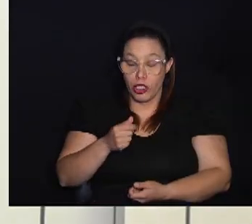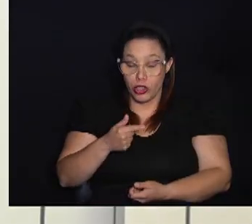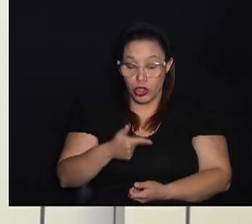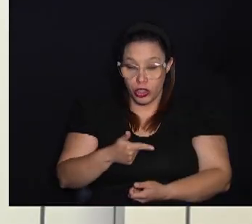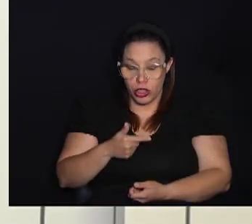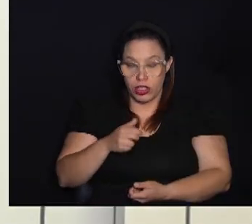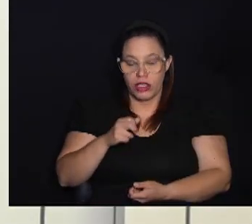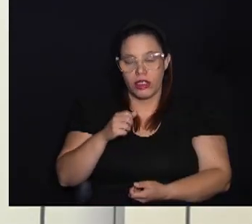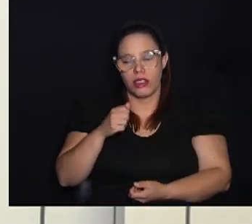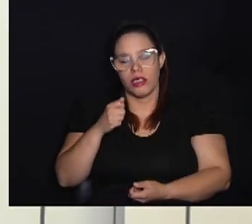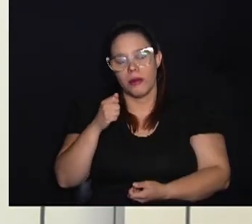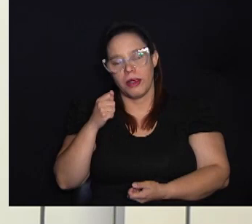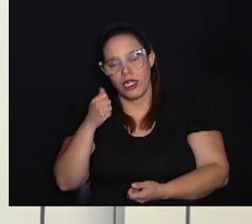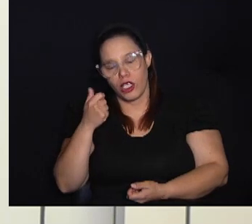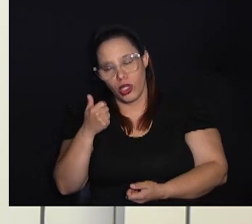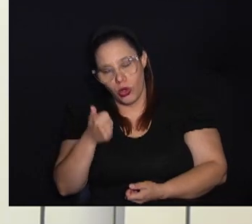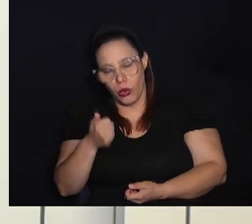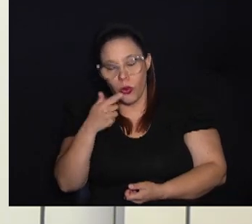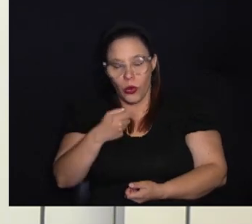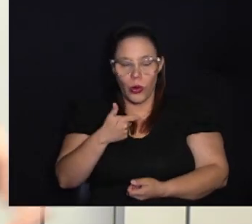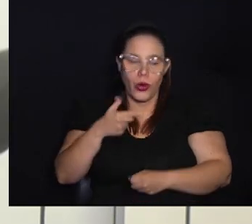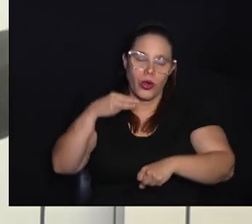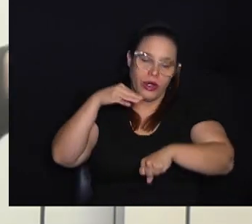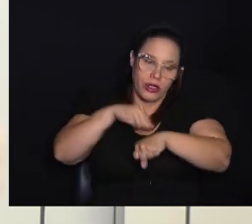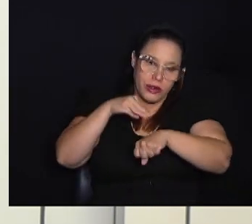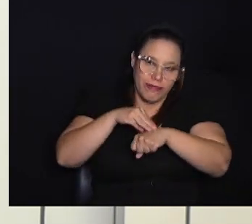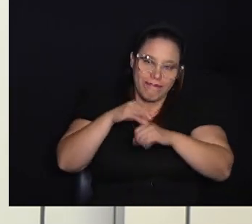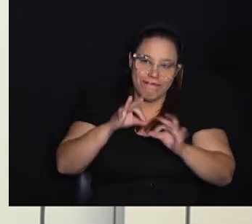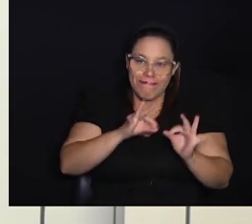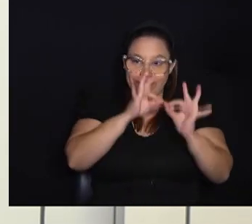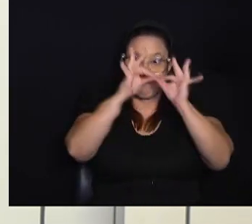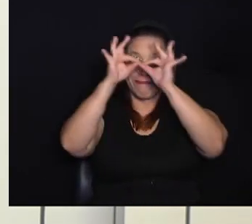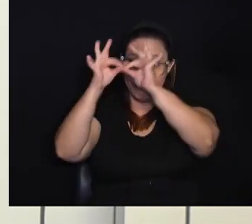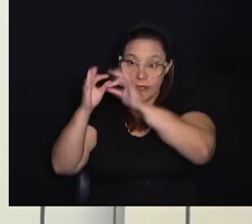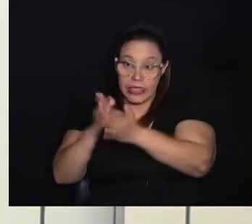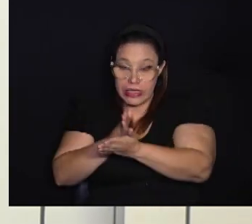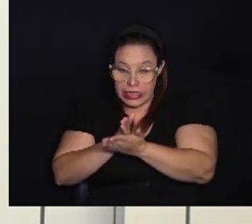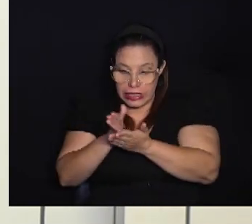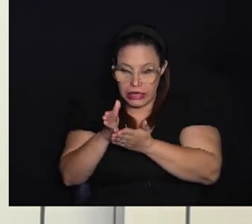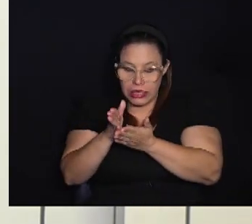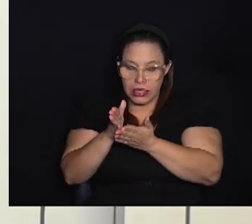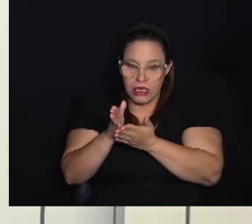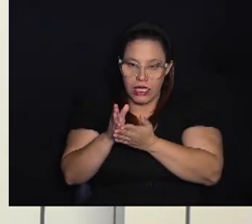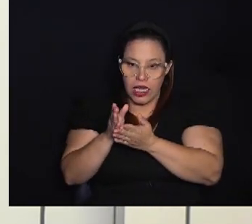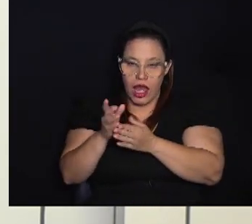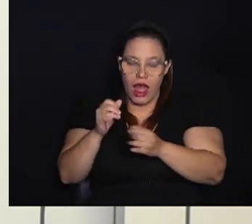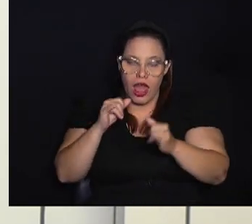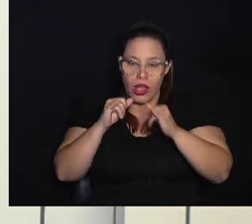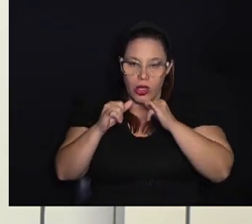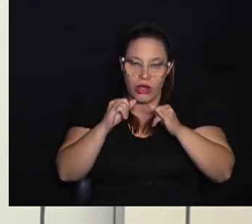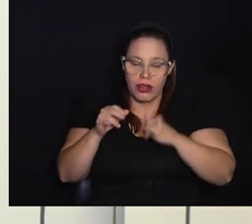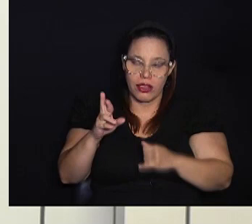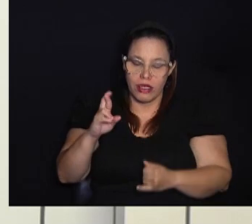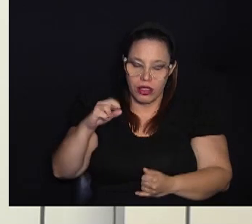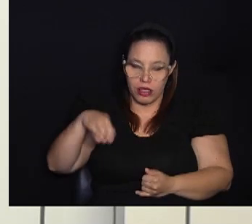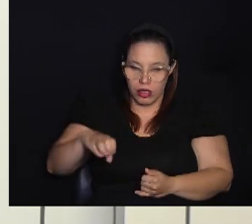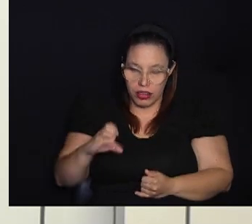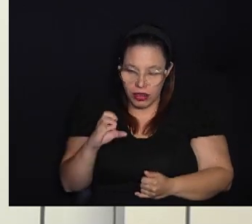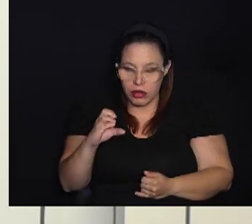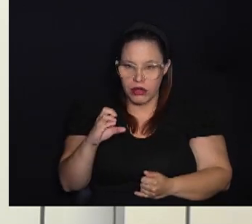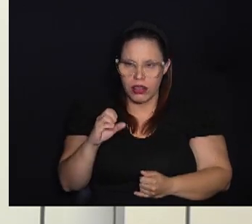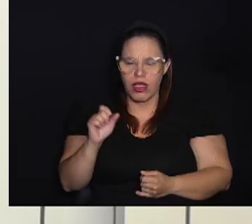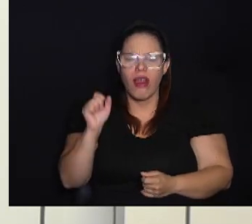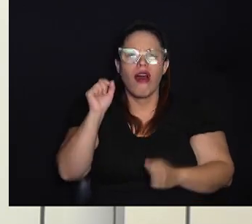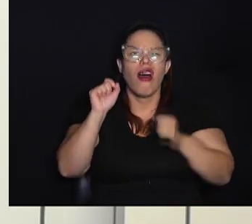12:00, muito obrigado pela sua companhia, pela sua audiência. A gente segue aqui com as notícias da metrópole nesta terça-feira. E que